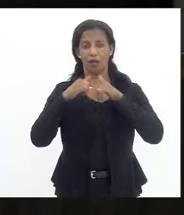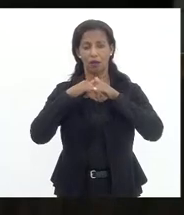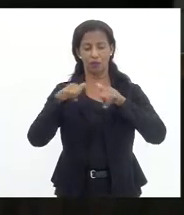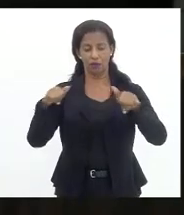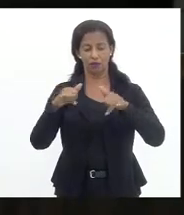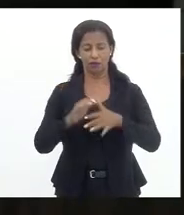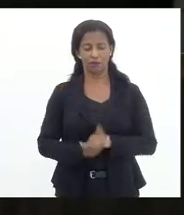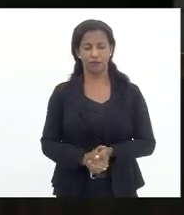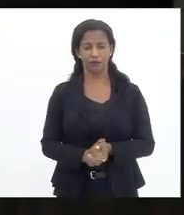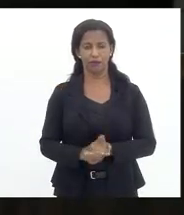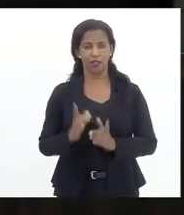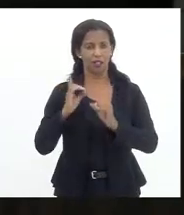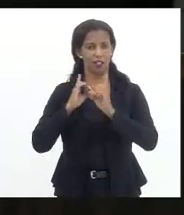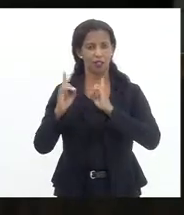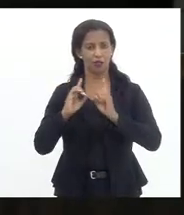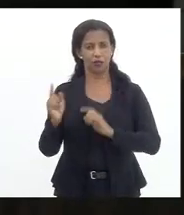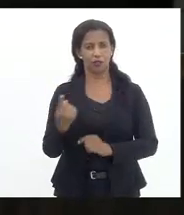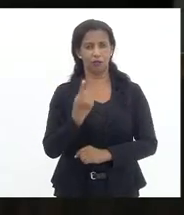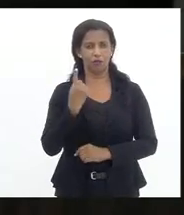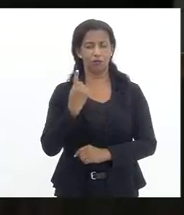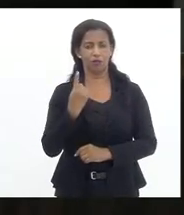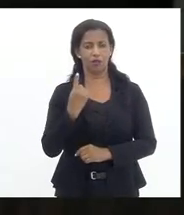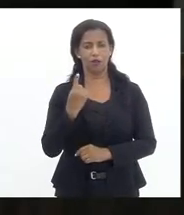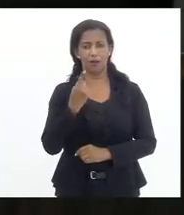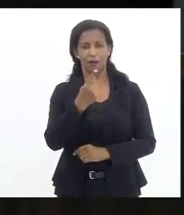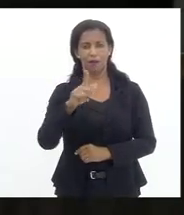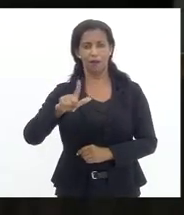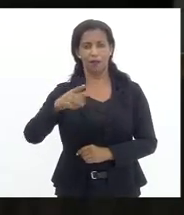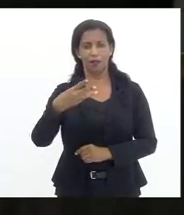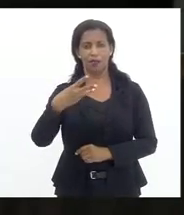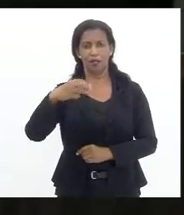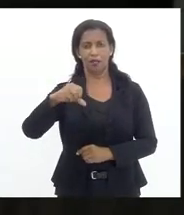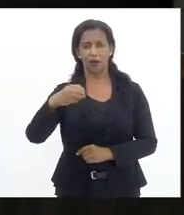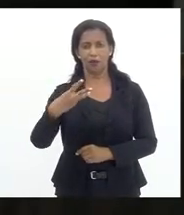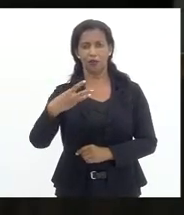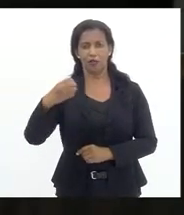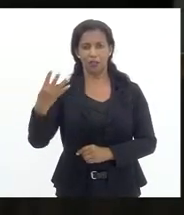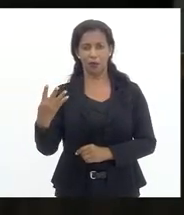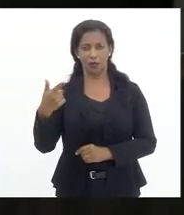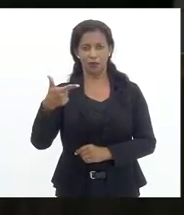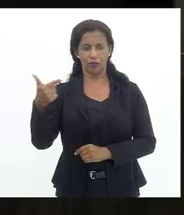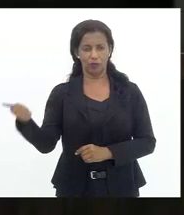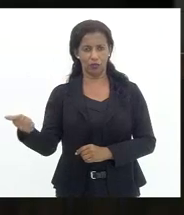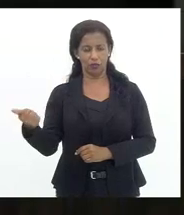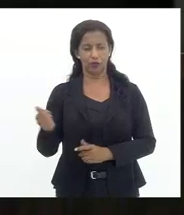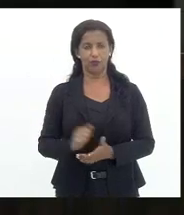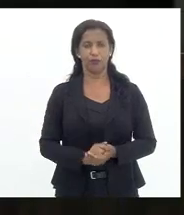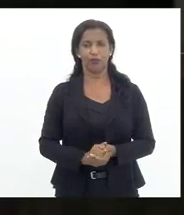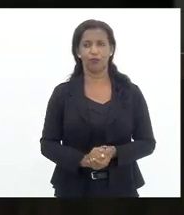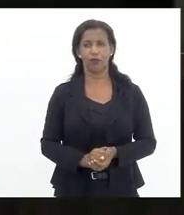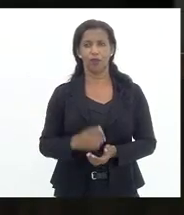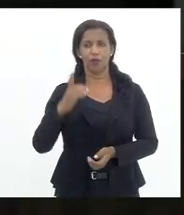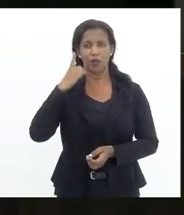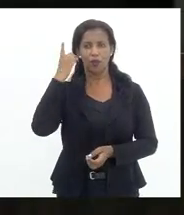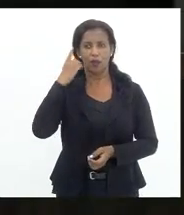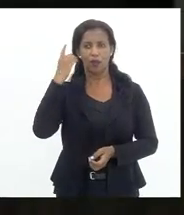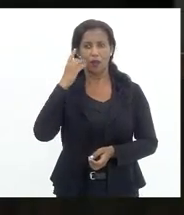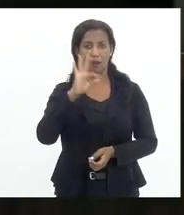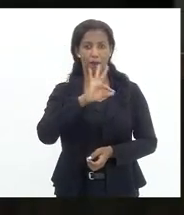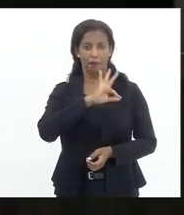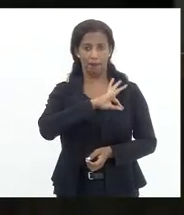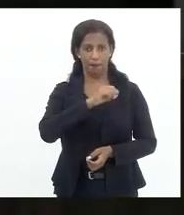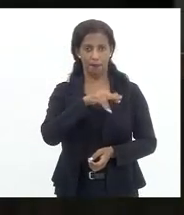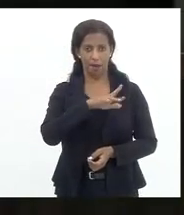Anuncio, em discussão única, projeto de lei 3934 de 21, de autoria dos deputados